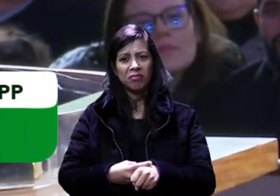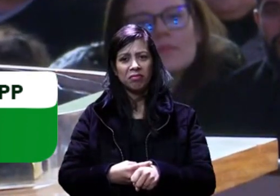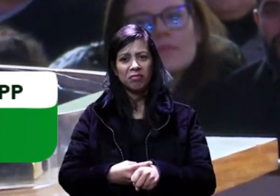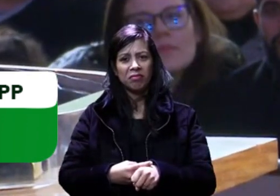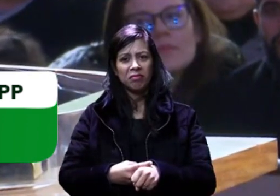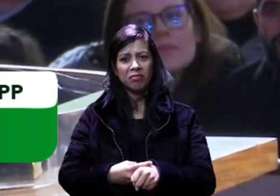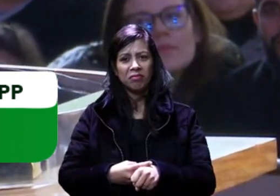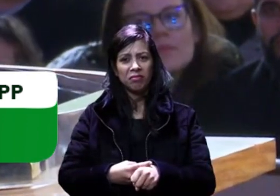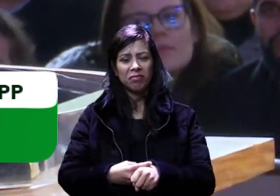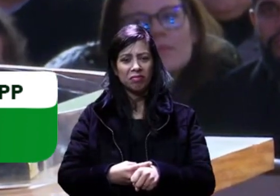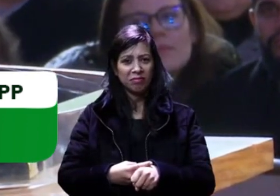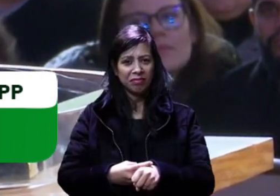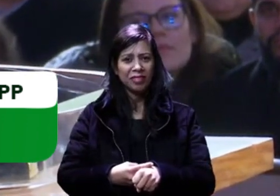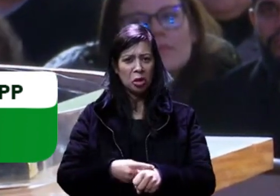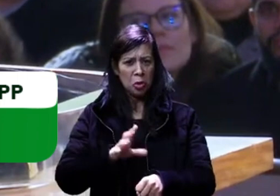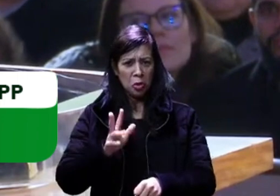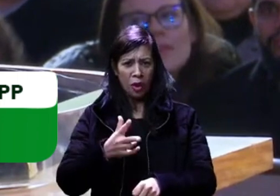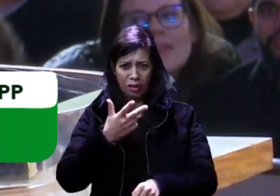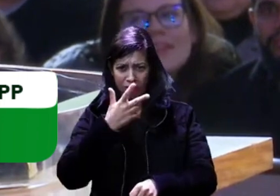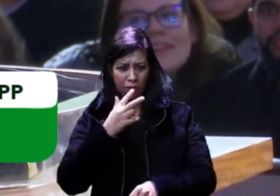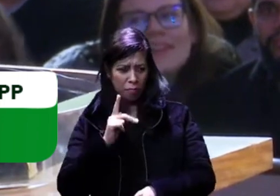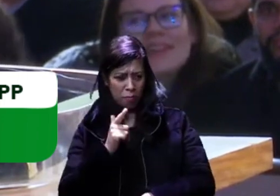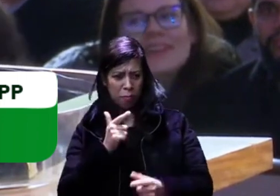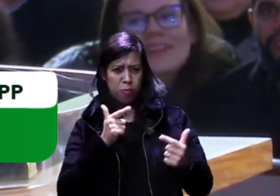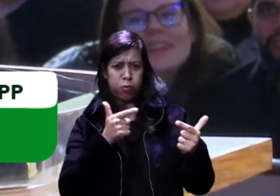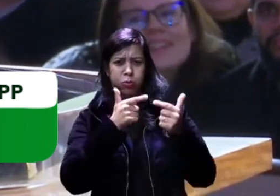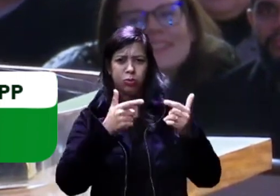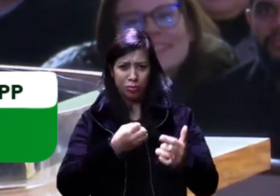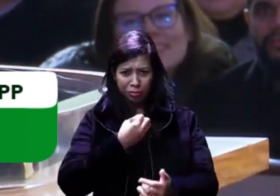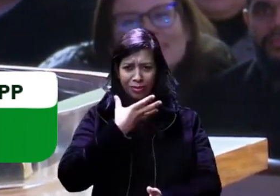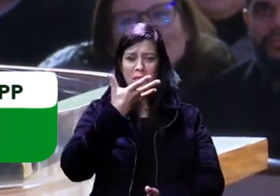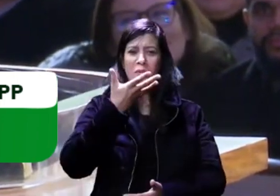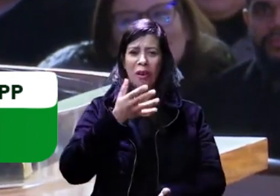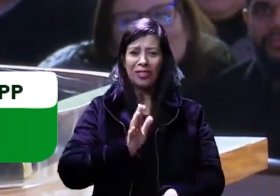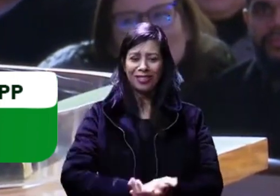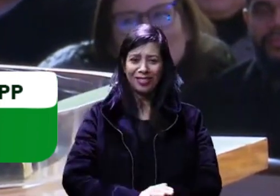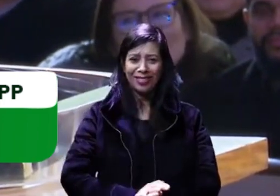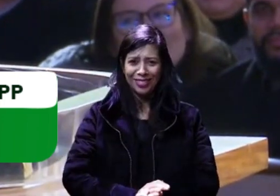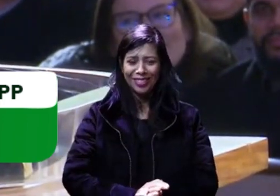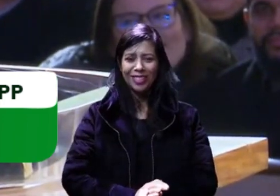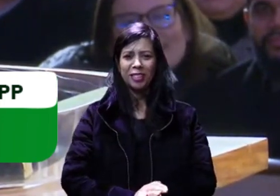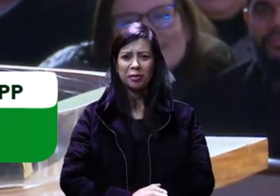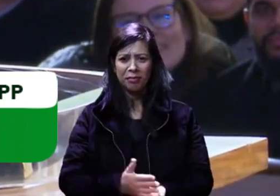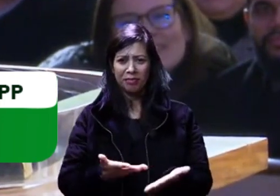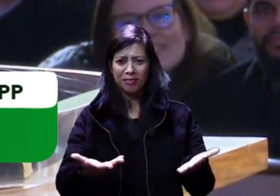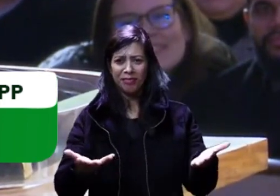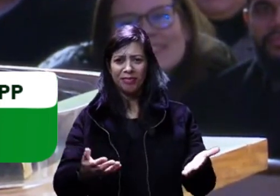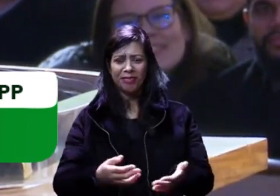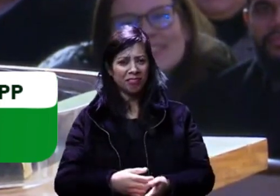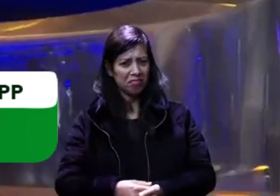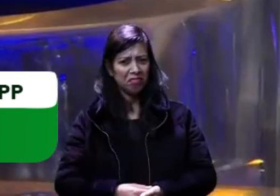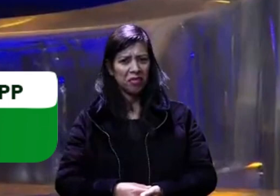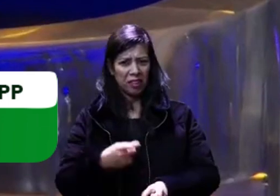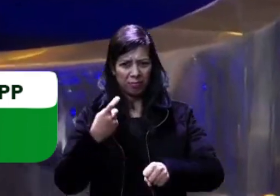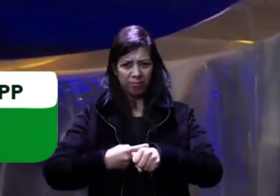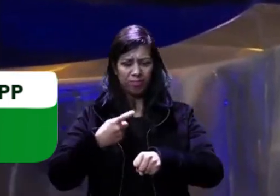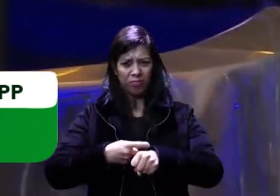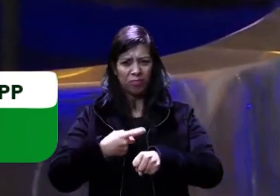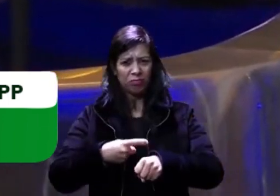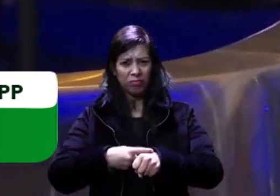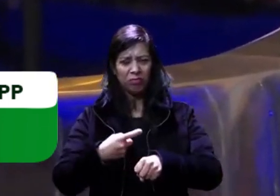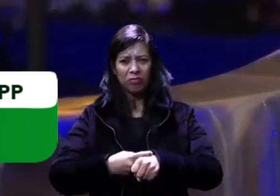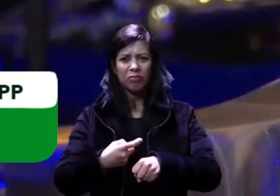É até capaz de ser prova de bala isso aqui. Tão resistente que é esse cantil. Mas